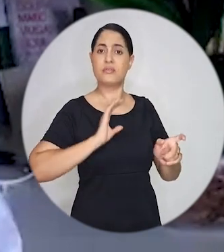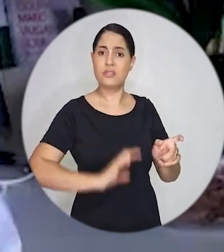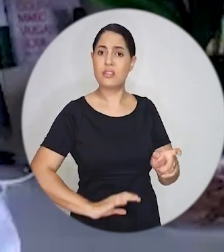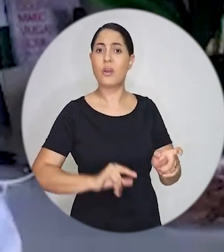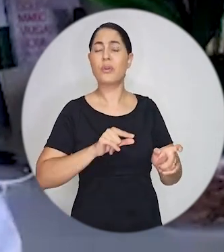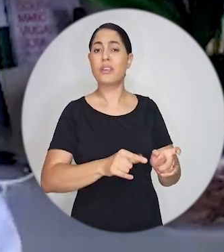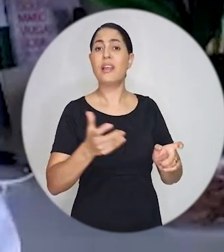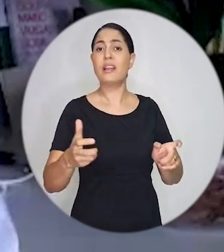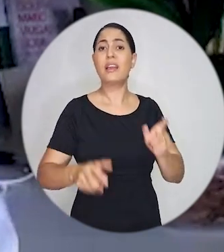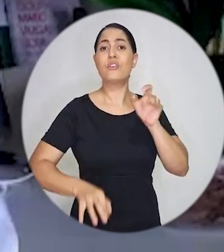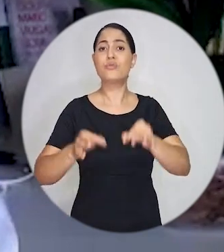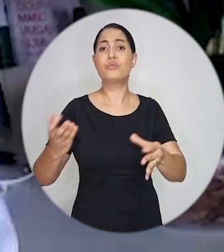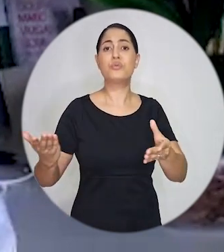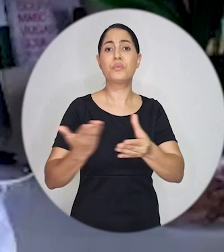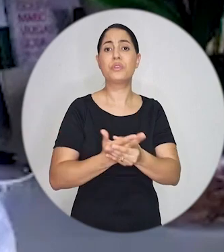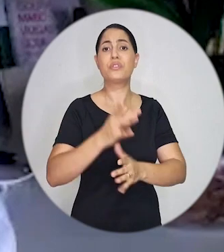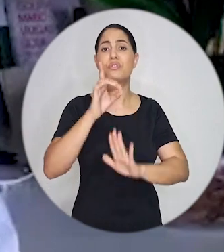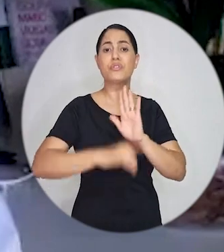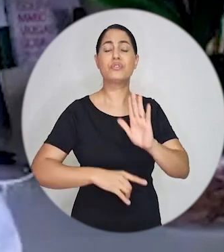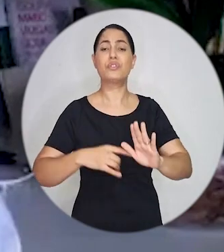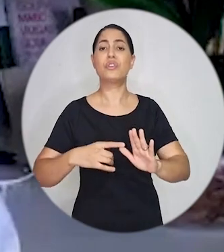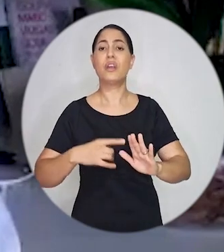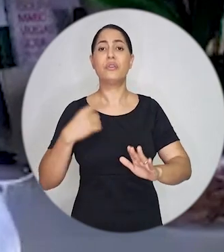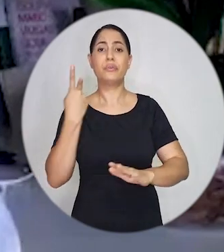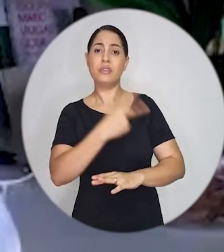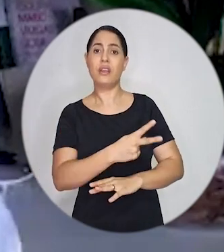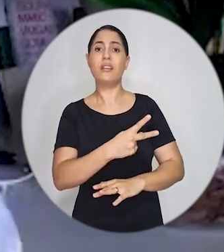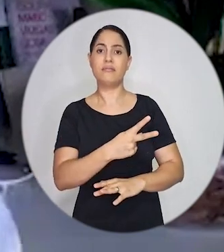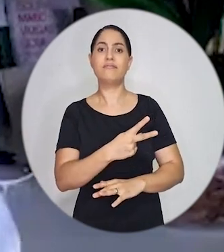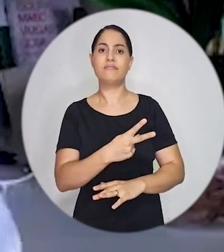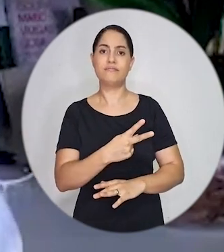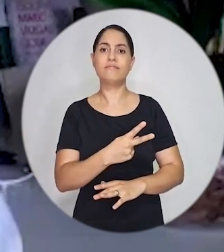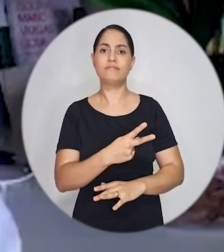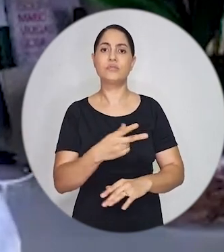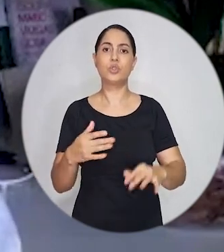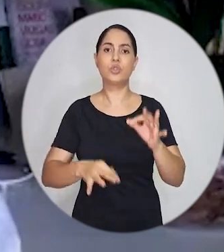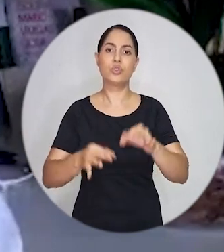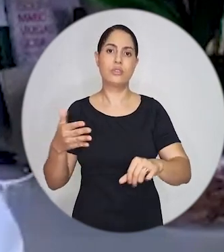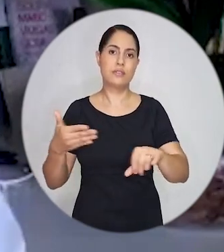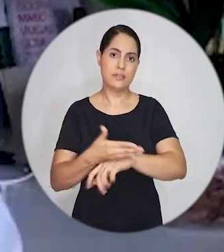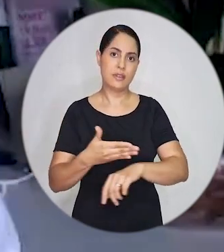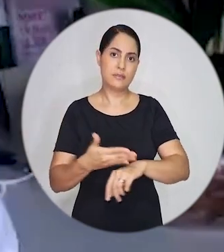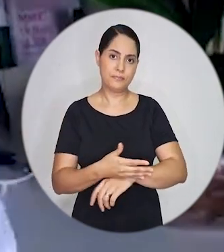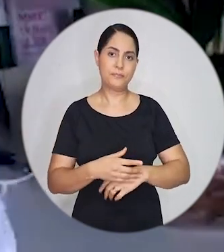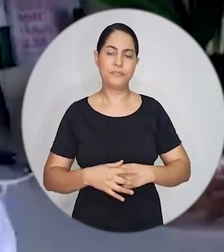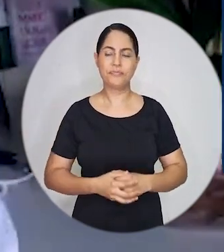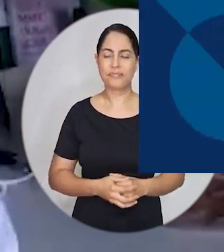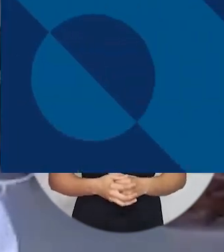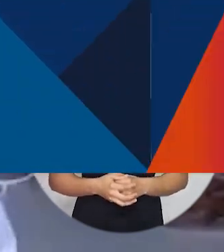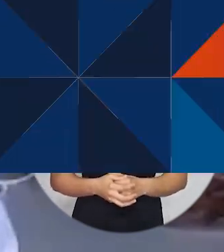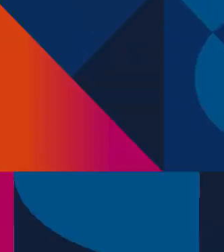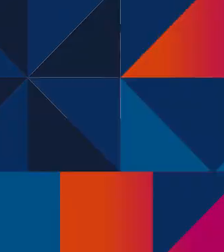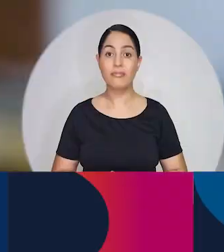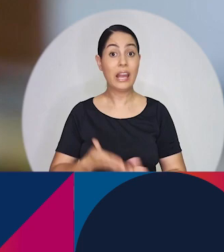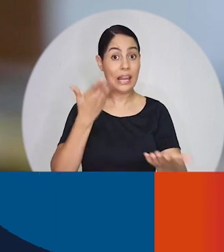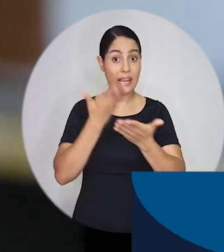constitucional do cidadão que está a buscar no judiciário um direito consagrado seu, que é o direito de acesso à justiça.